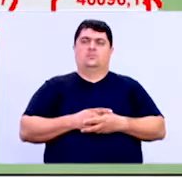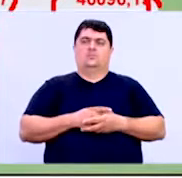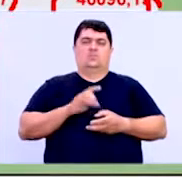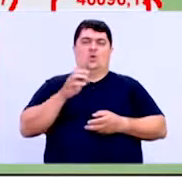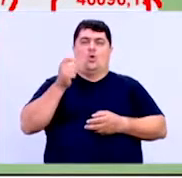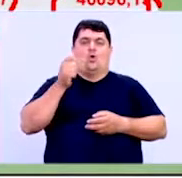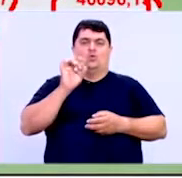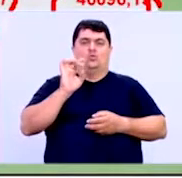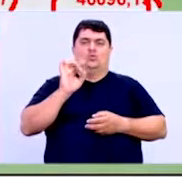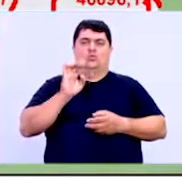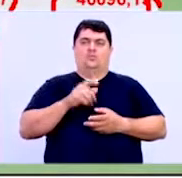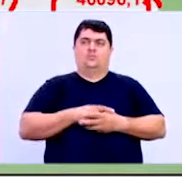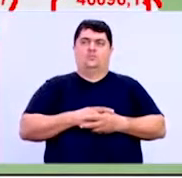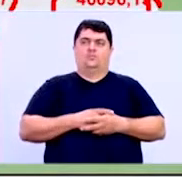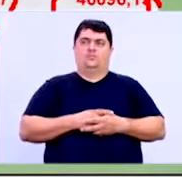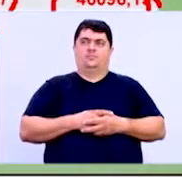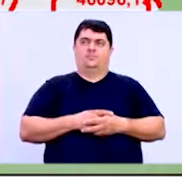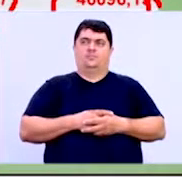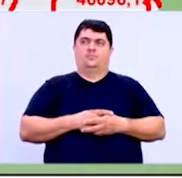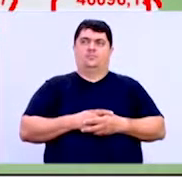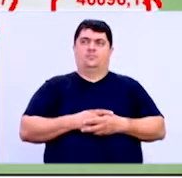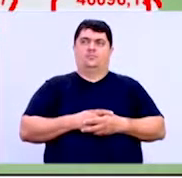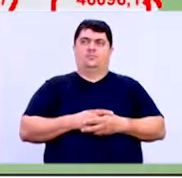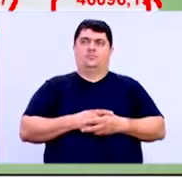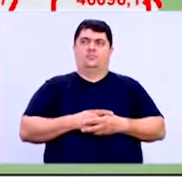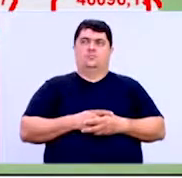mês de agosto. Então vamos lá, vamos ver se está certo.